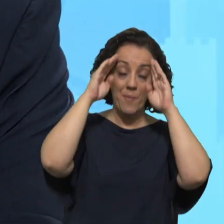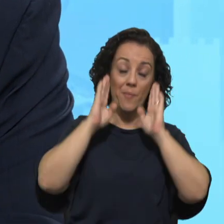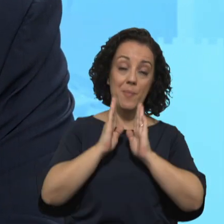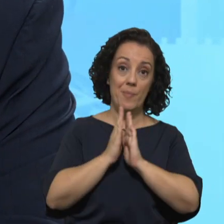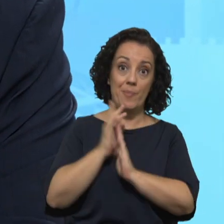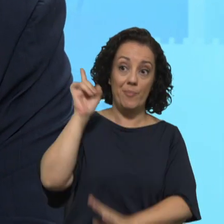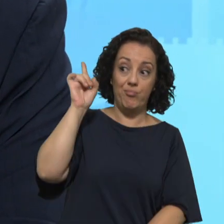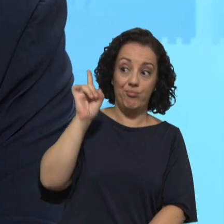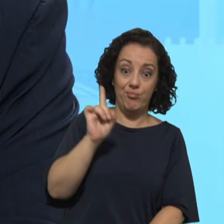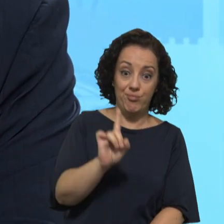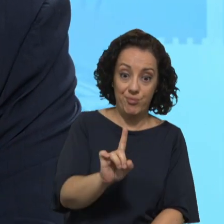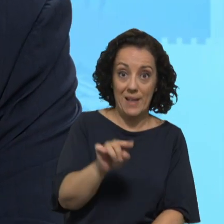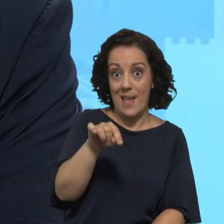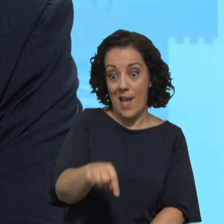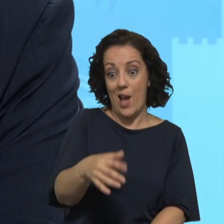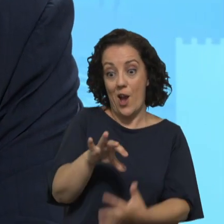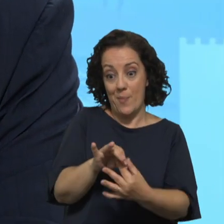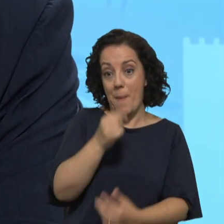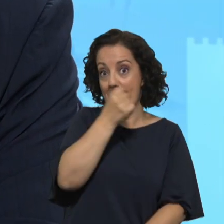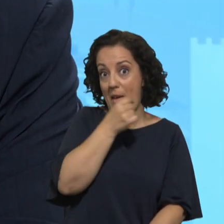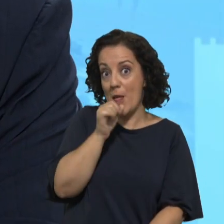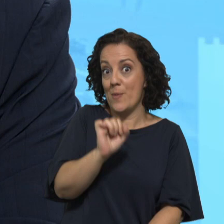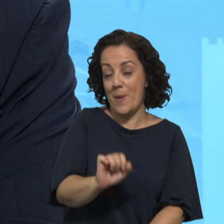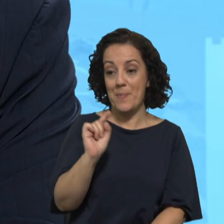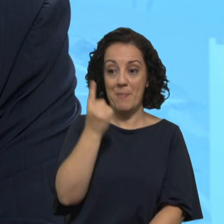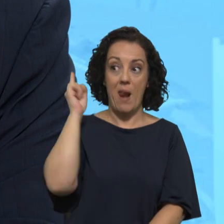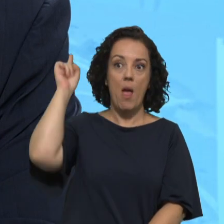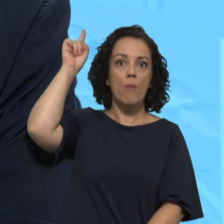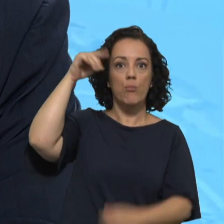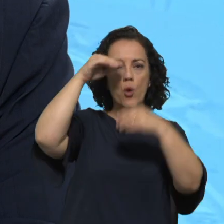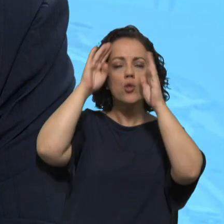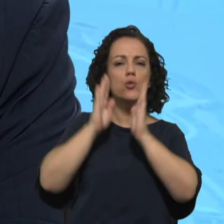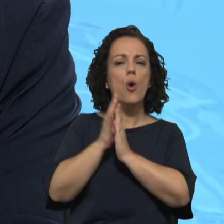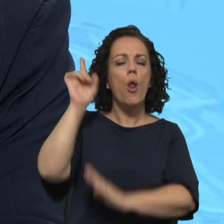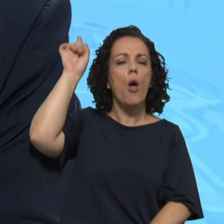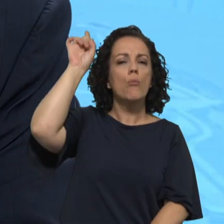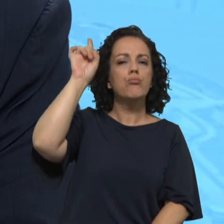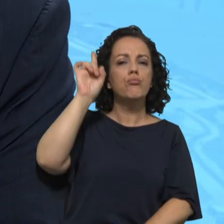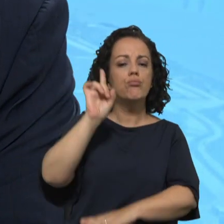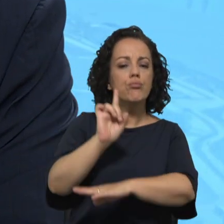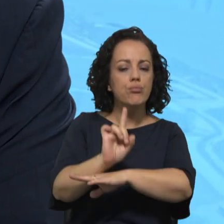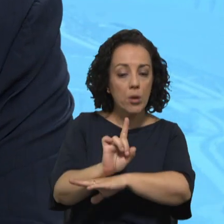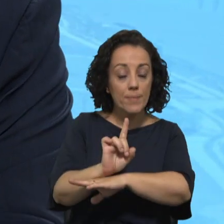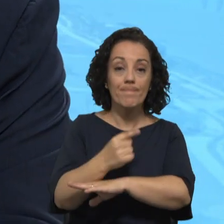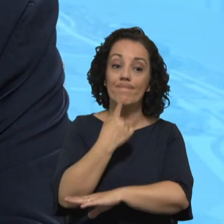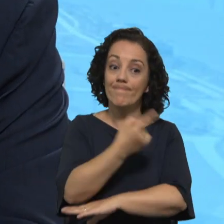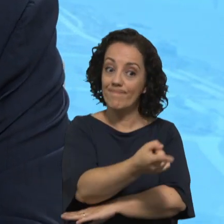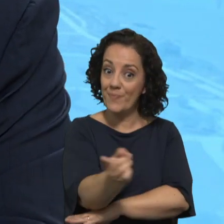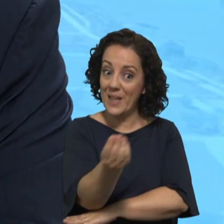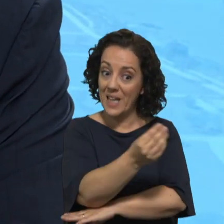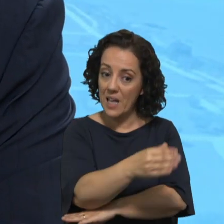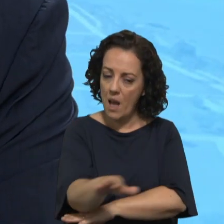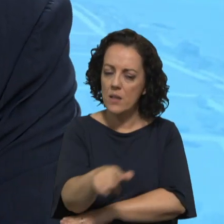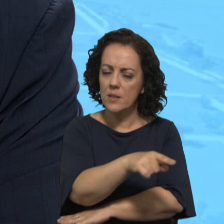justamente nesta peregrinação de maio, Nossa Senhora, depois de ter convidado as crianças a oferecerem-se a